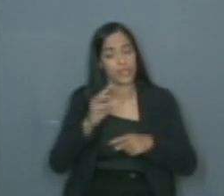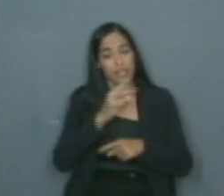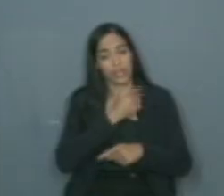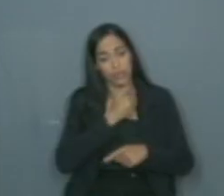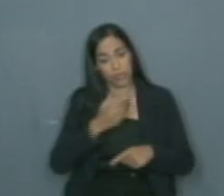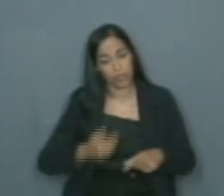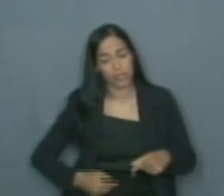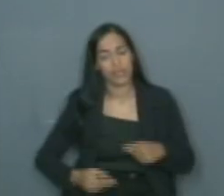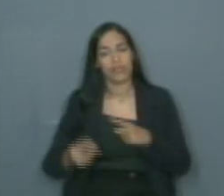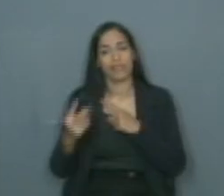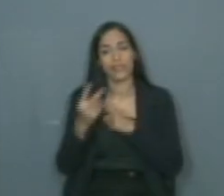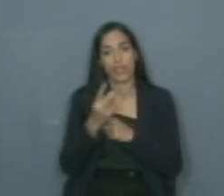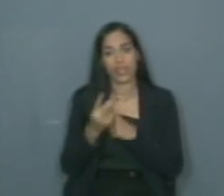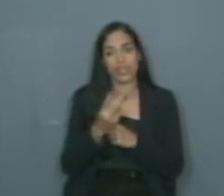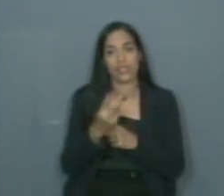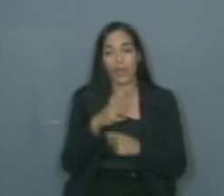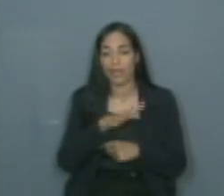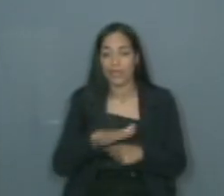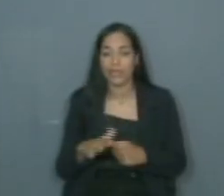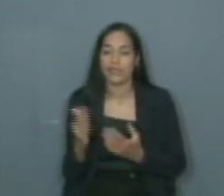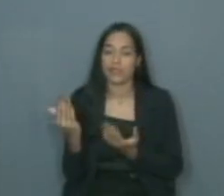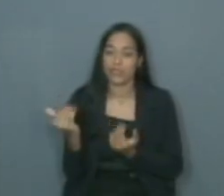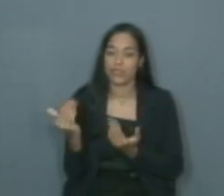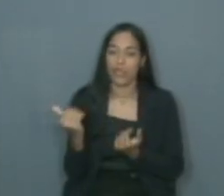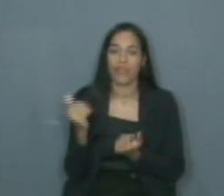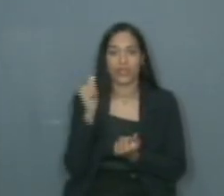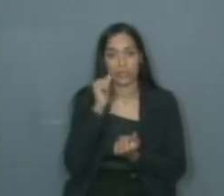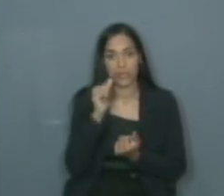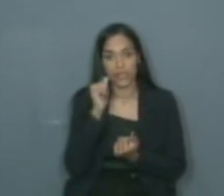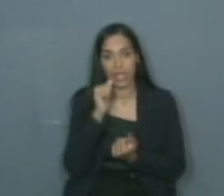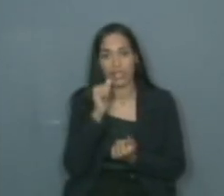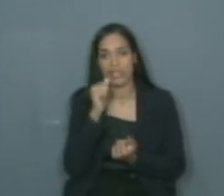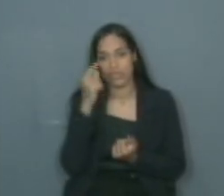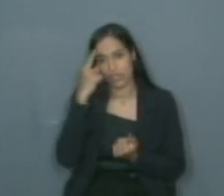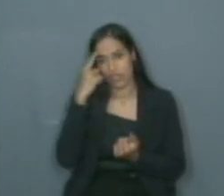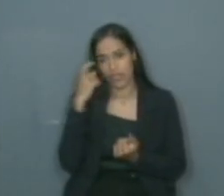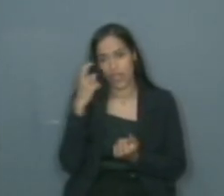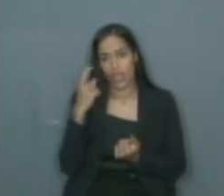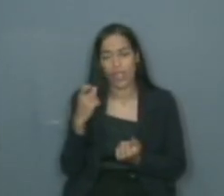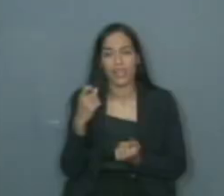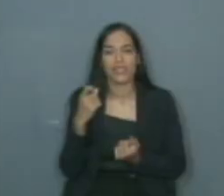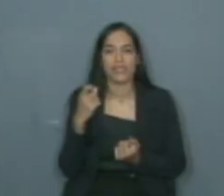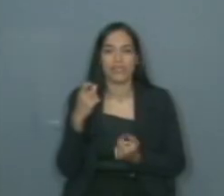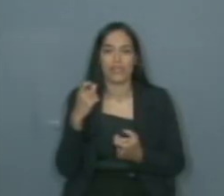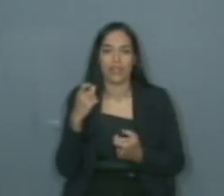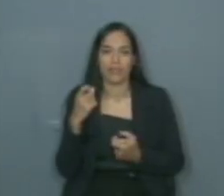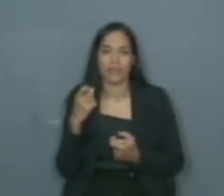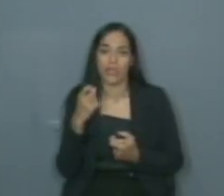proteger crianças, adolescentes, mulheres, vítimas de violência sexual, e que a gente não